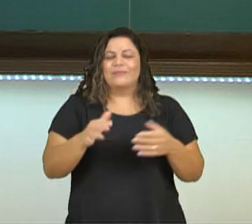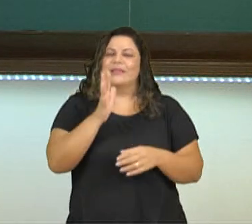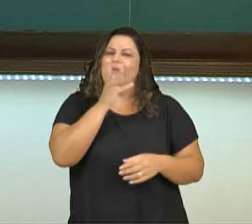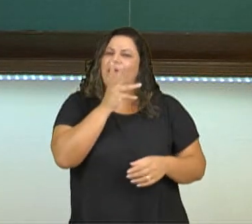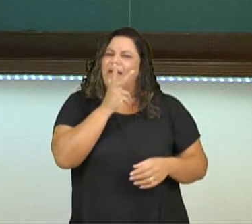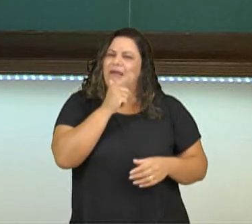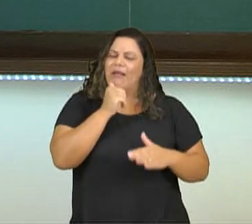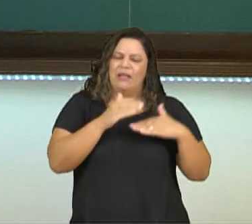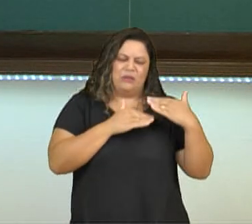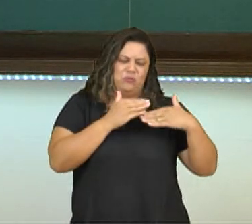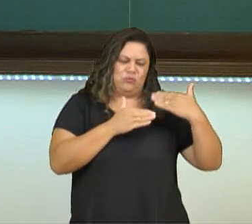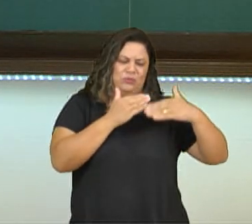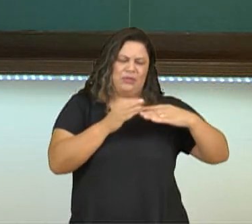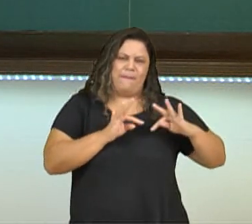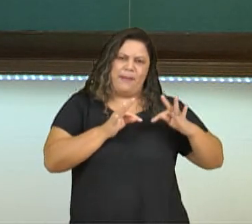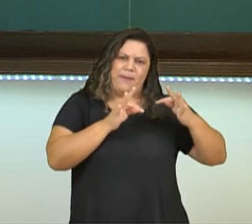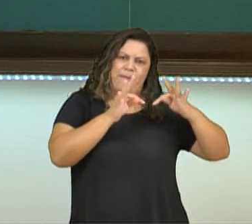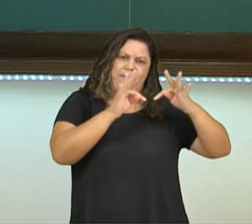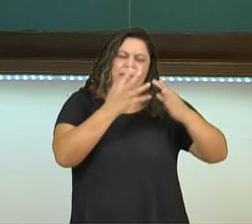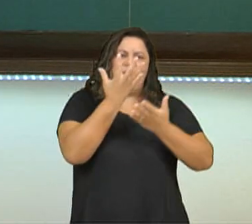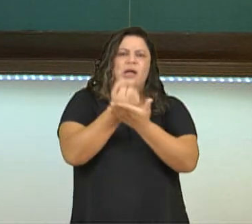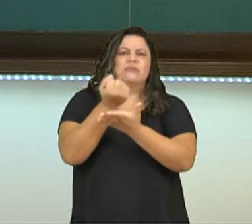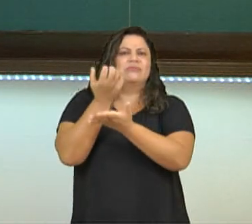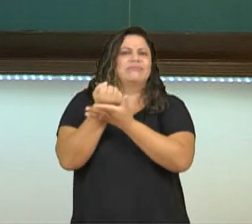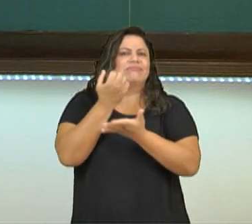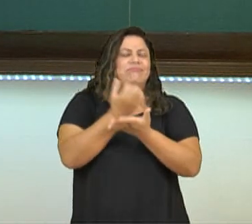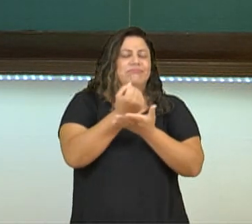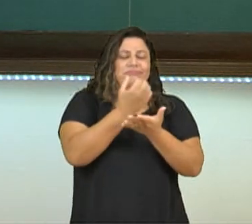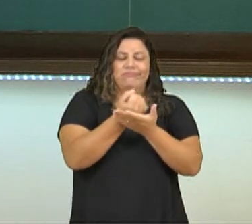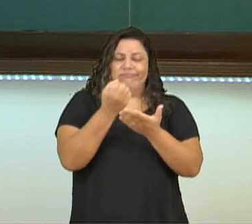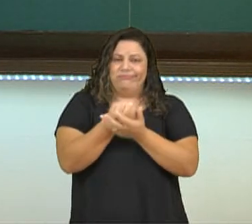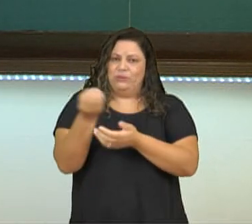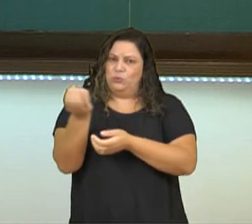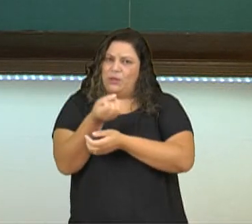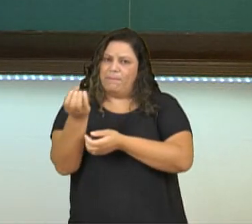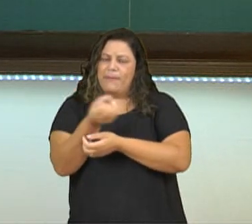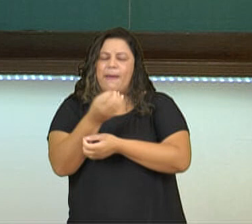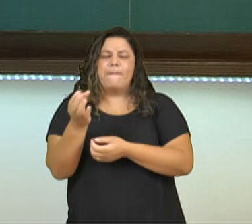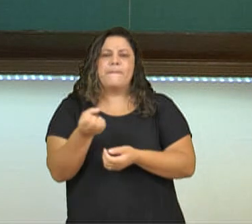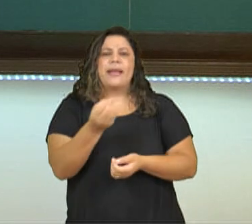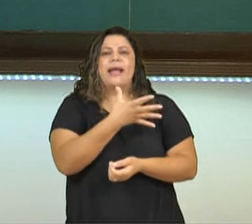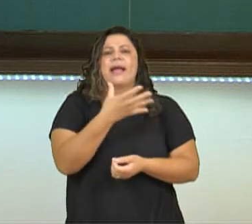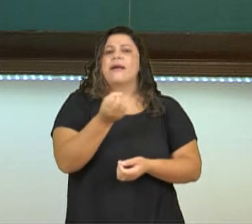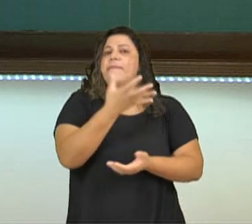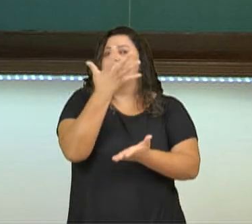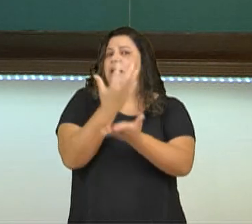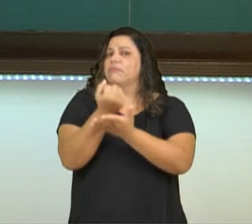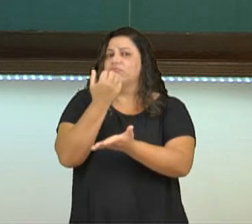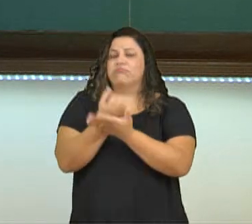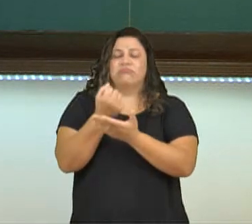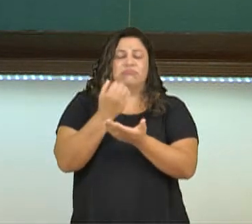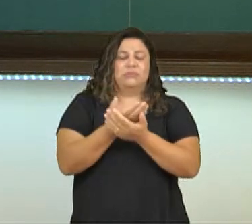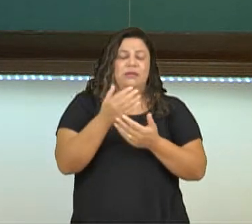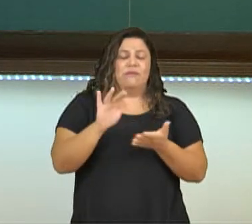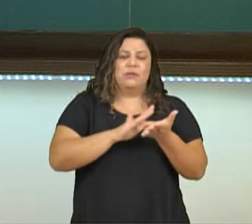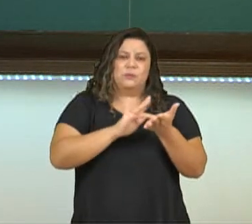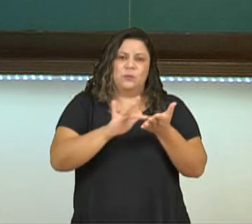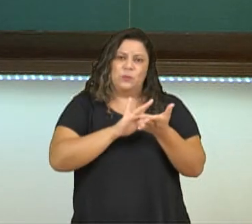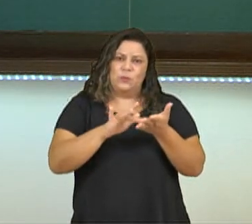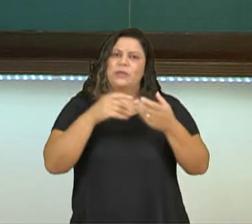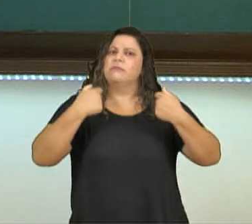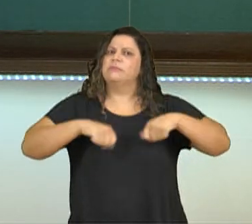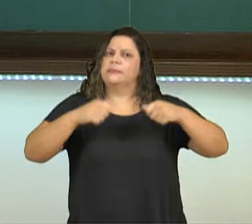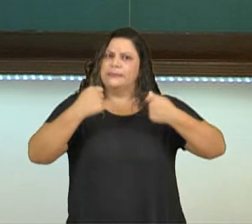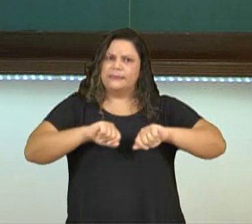os avanços dos aplicativos. Então surgem novos aplicativos que fazem com que o aparelho necessite